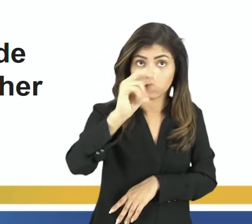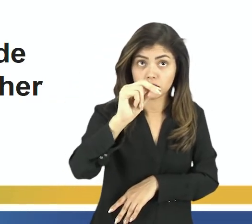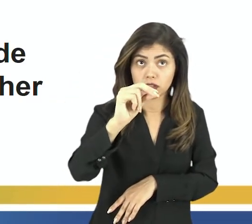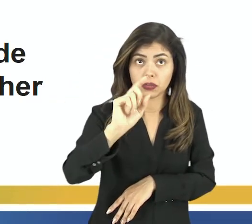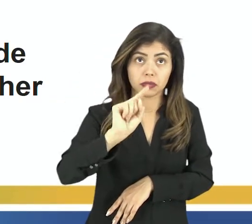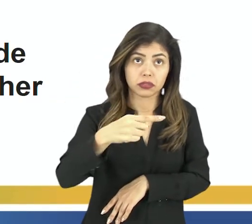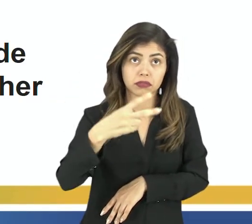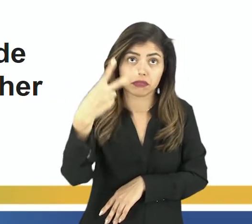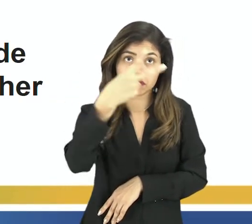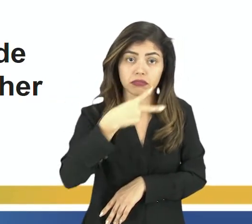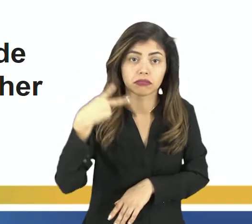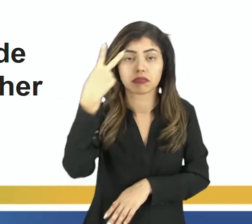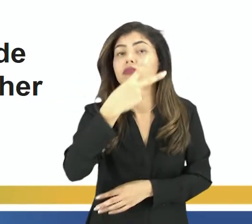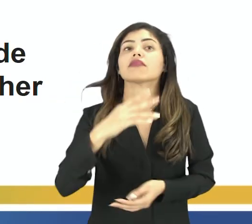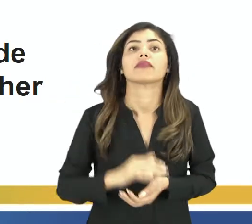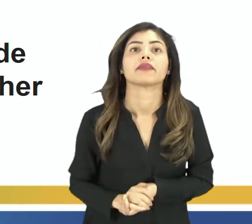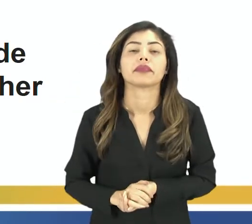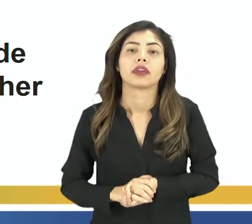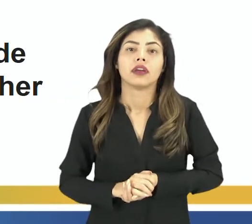horas mais ou menos.